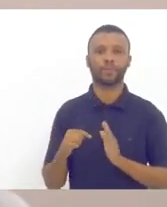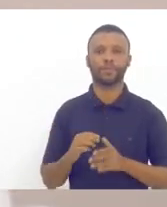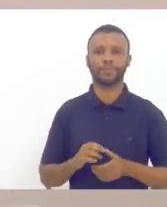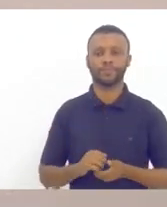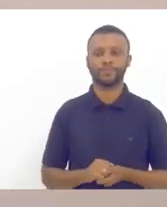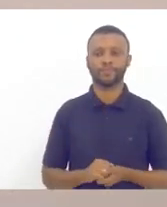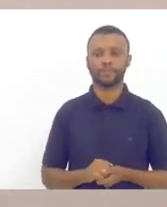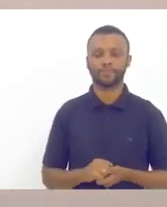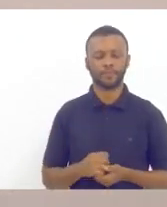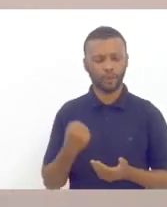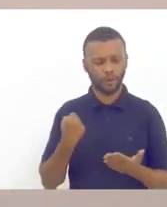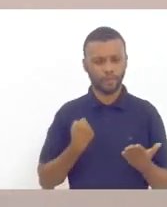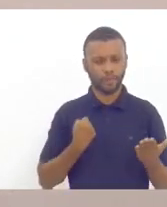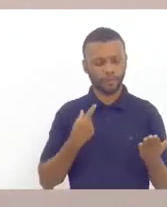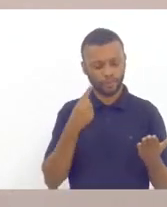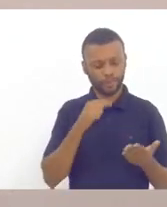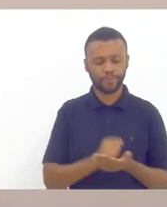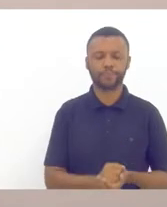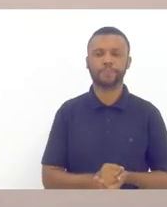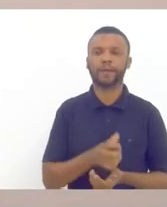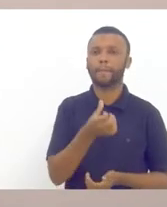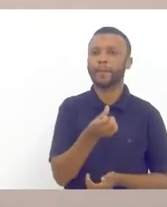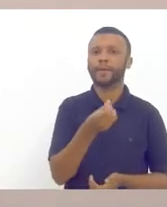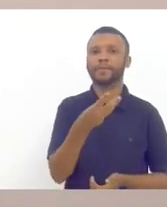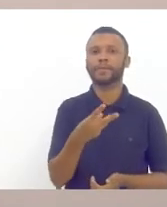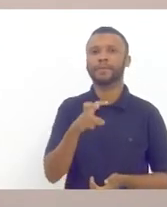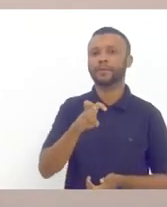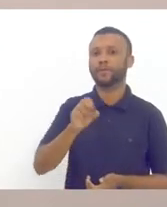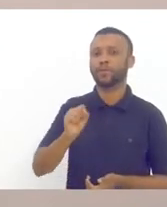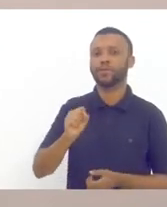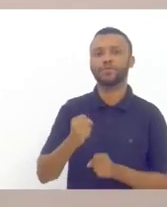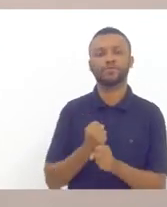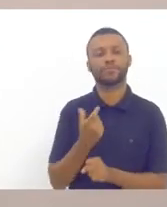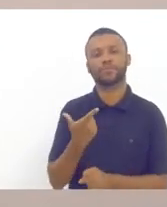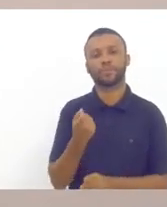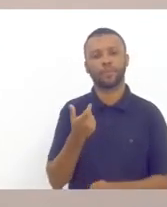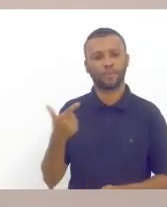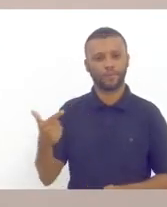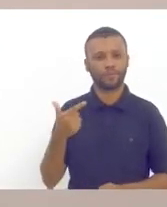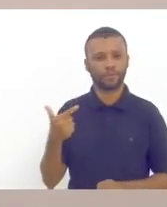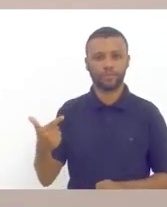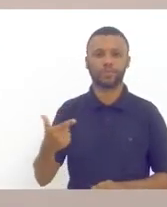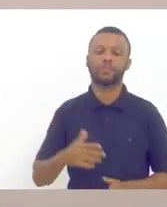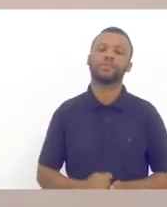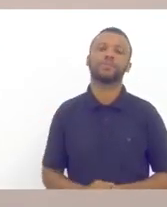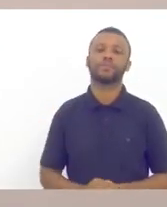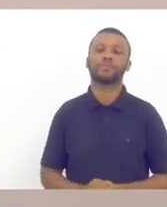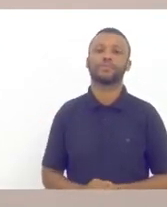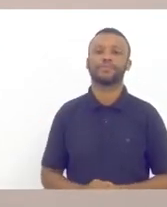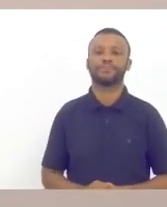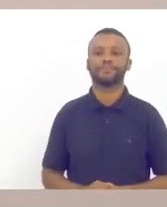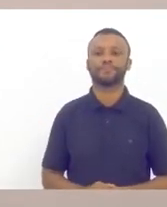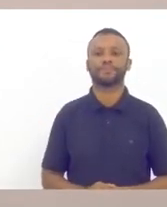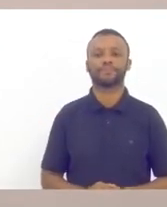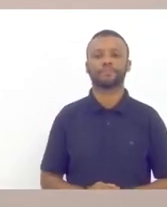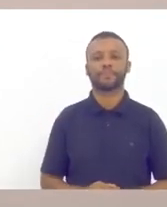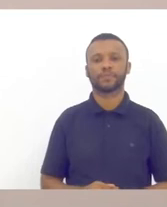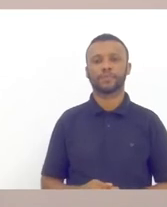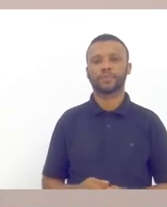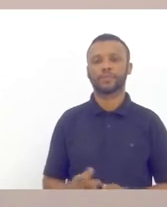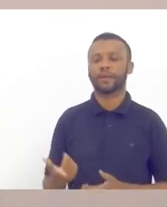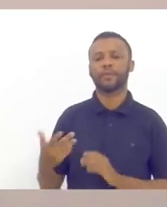deixa eu ver o número dele, 6358 de 22, né, os